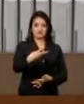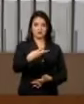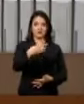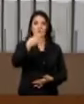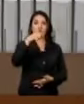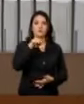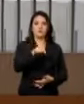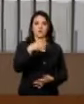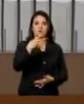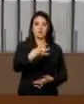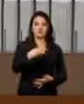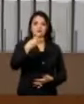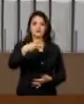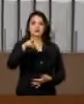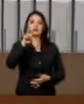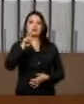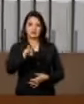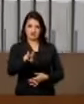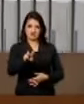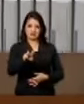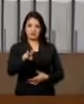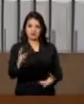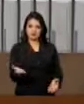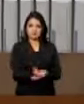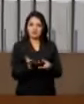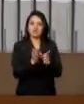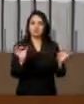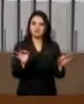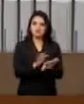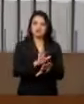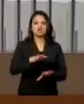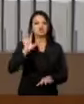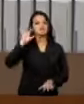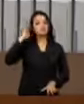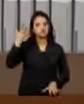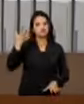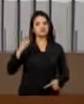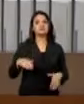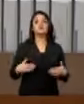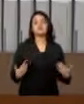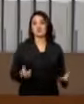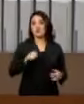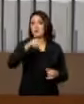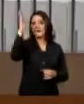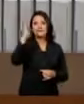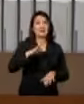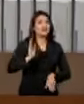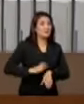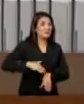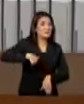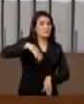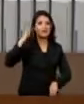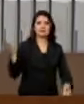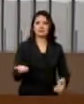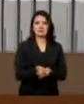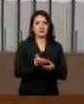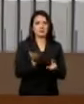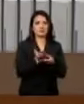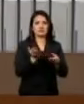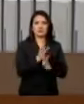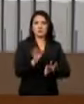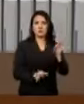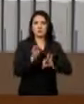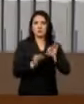13.435 feitos. Volto a dizer, que mostrem uma Suprema Corte em qualquer país do mundo que julgue mais do